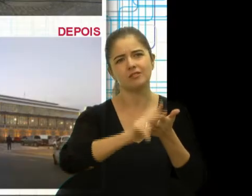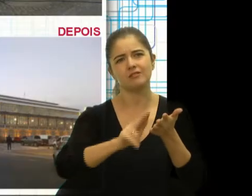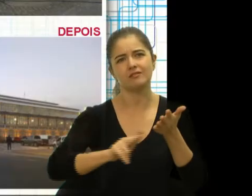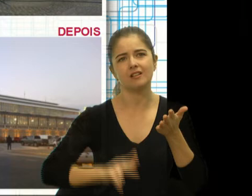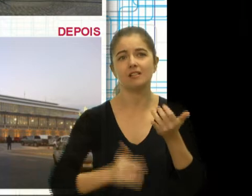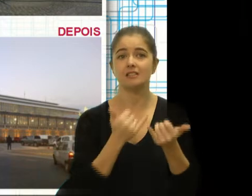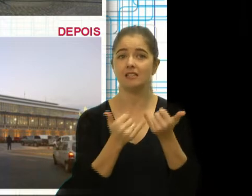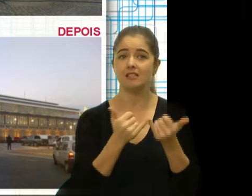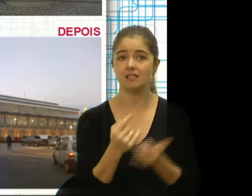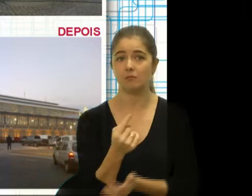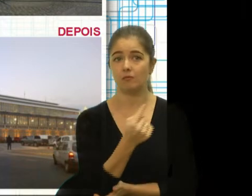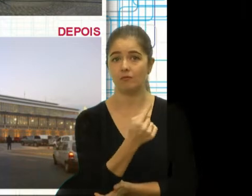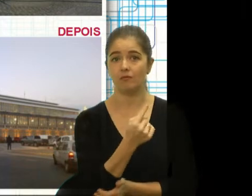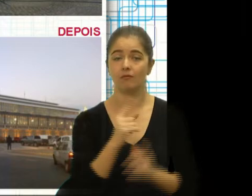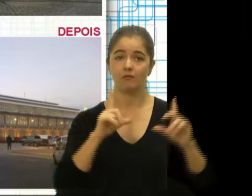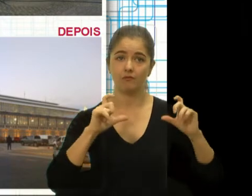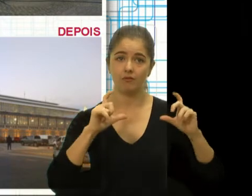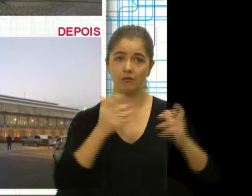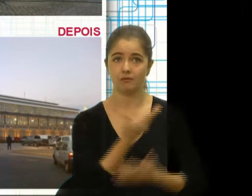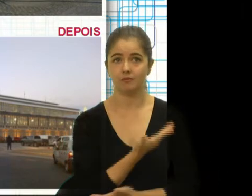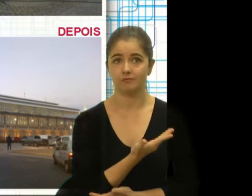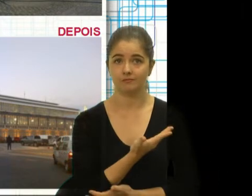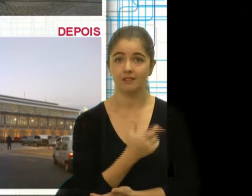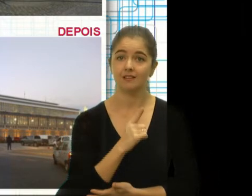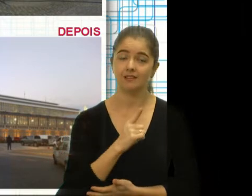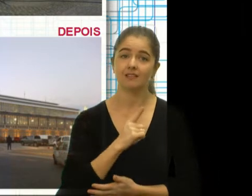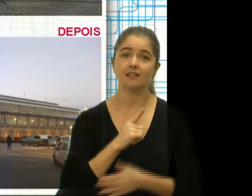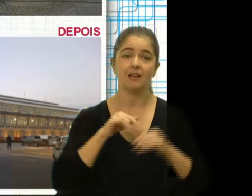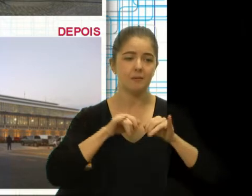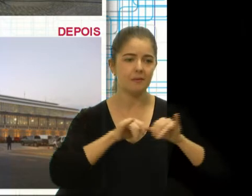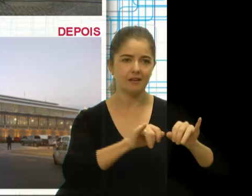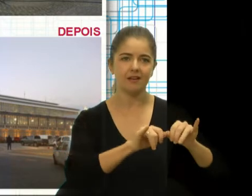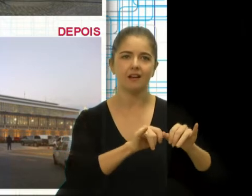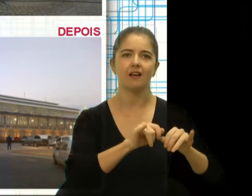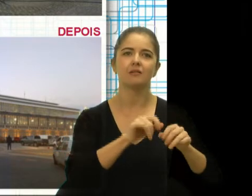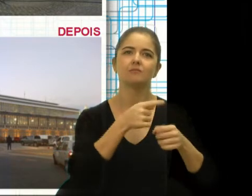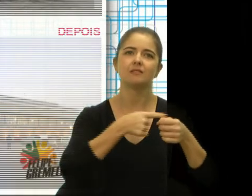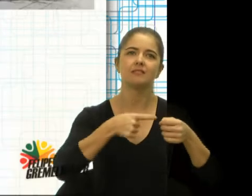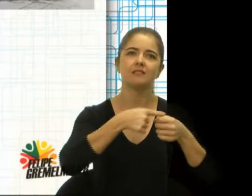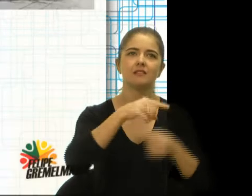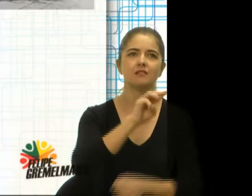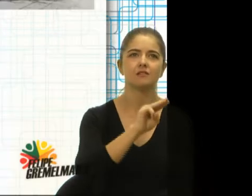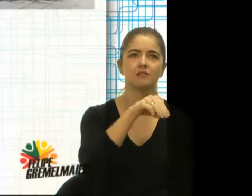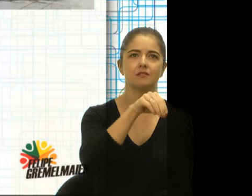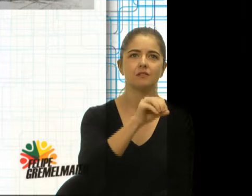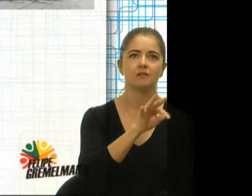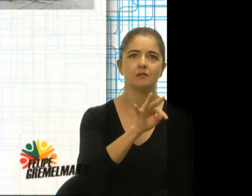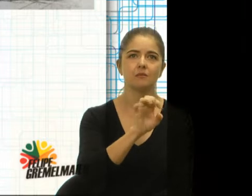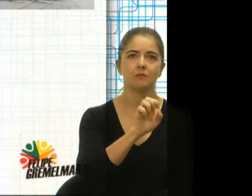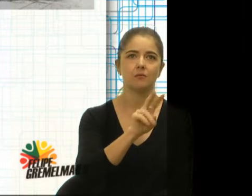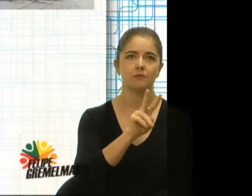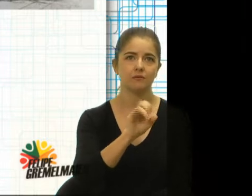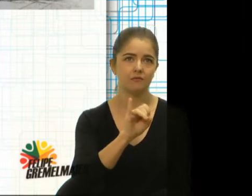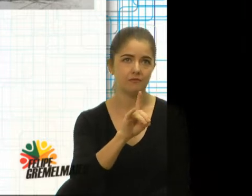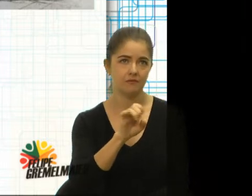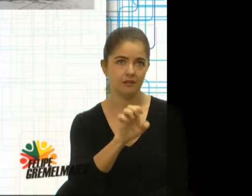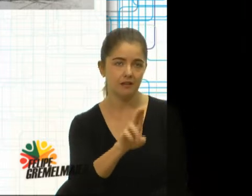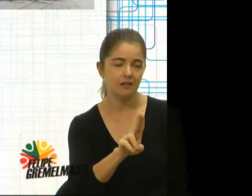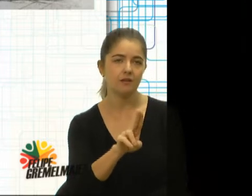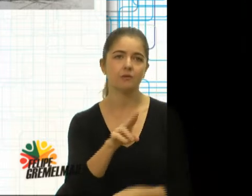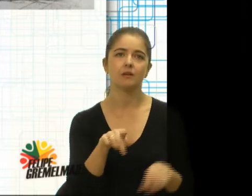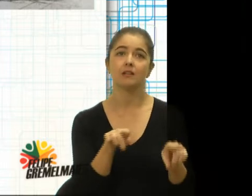variados. Tem o Mercado Agrícola em Montevidéu, que é um exemplo espetacular de recuperação do patrimônio. O Mercado da Abundância